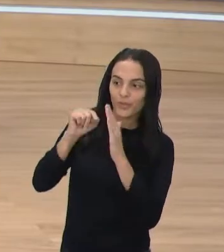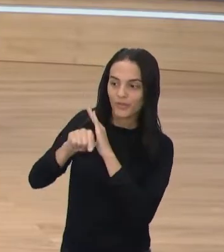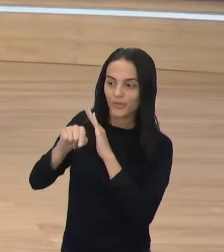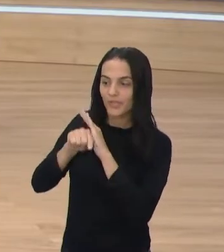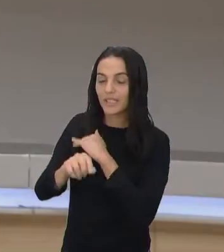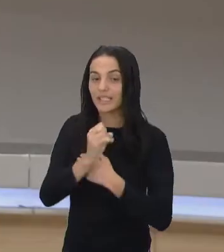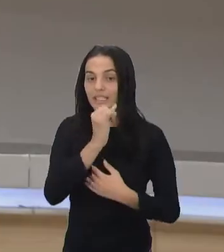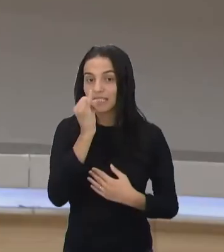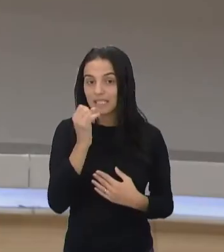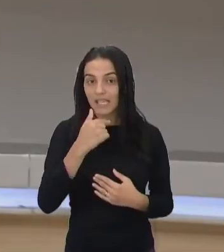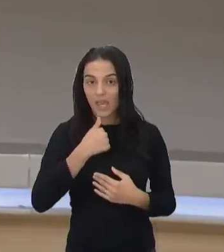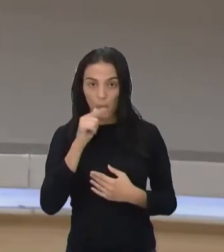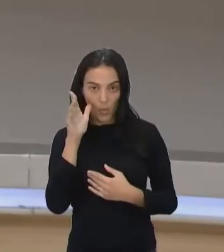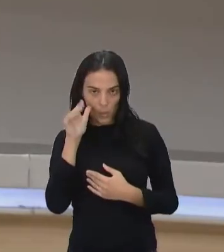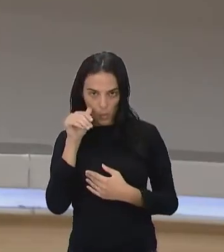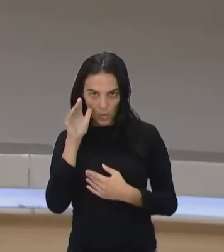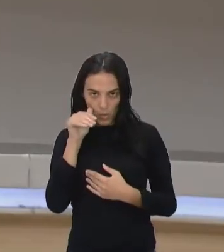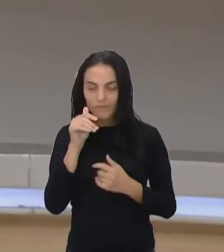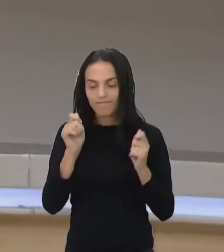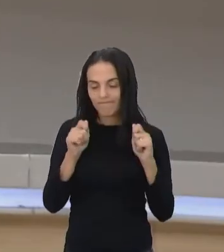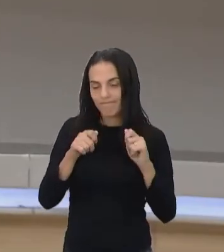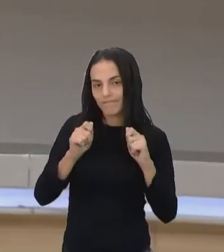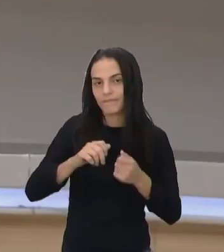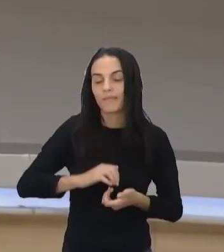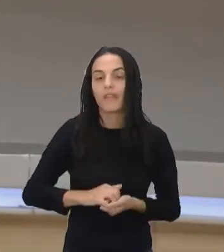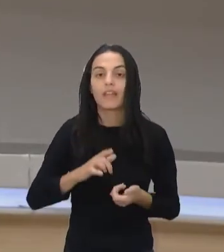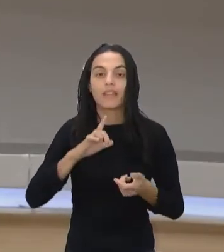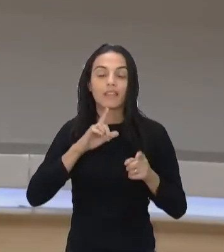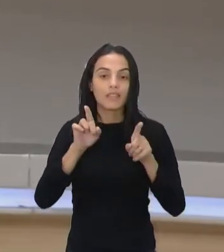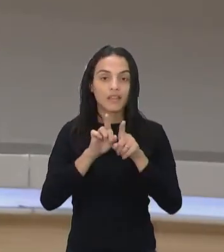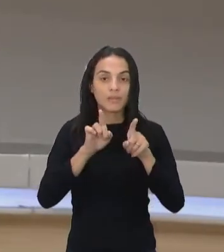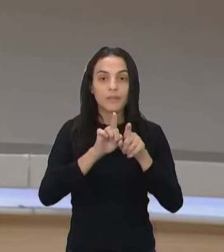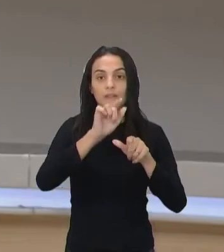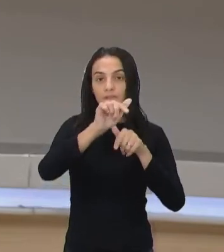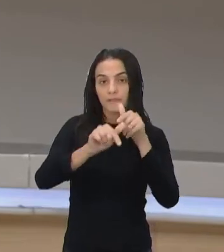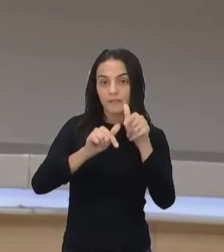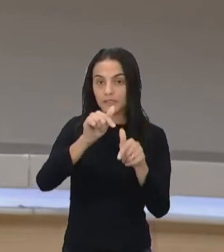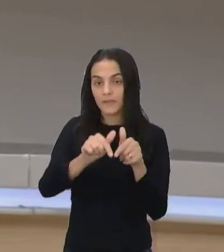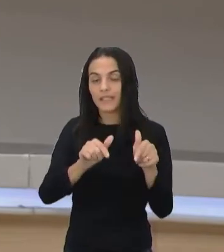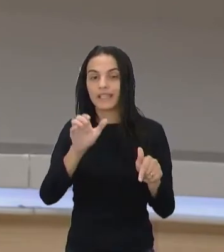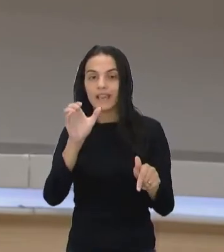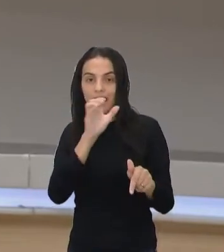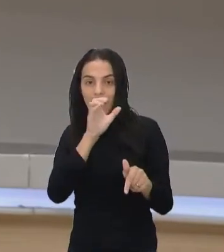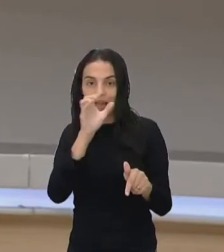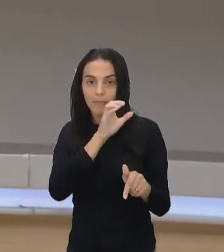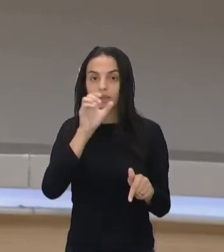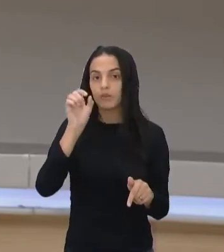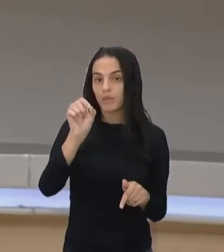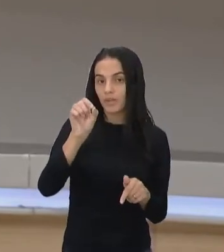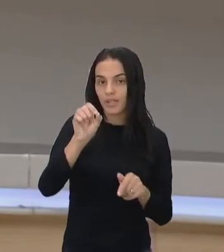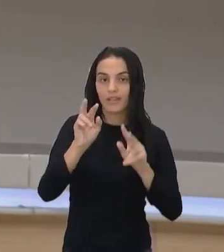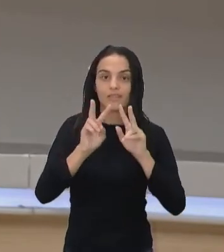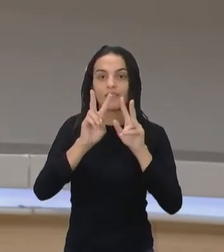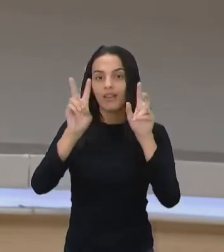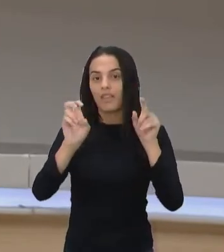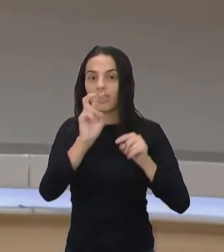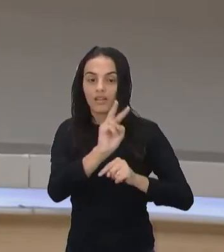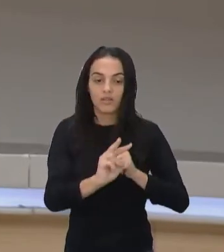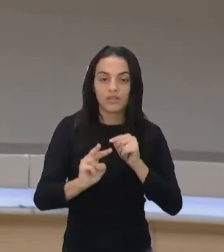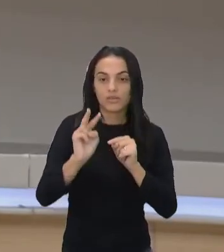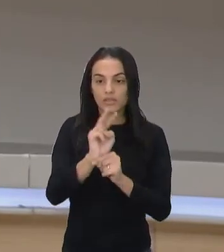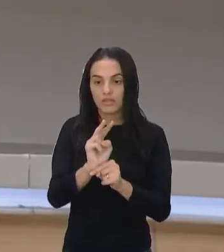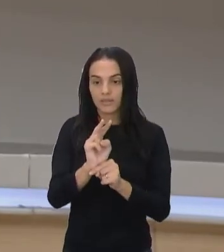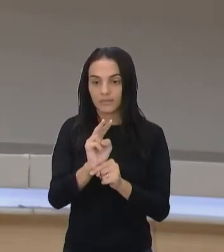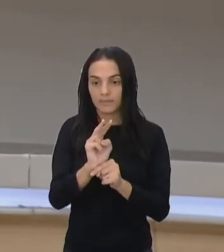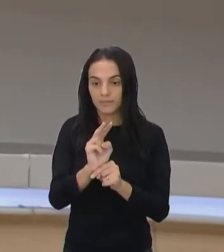tiver curiosidade, e também vou trabalhar algo que é emergencial, que é a questão da